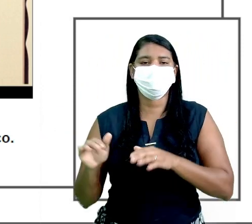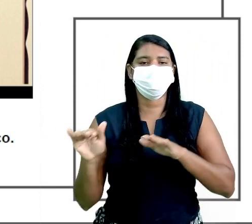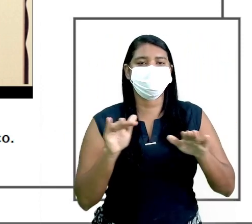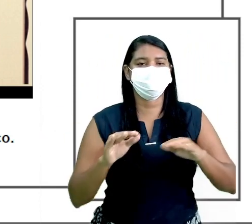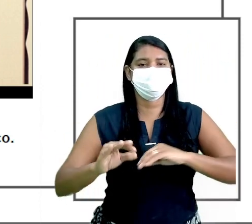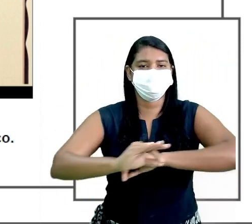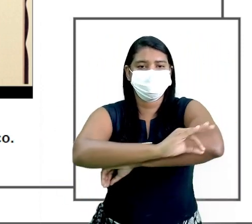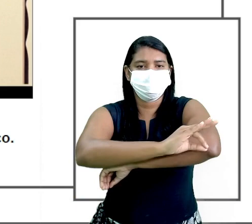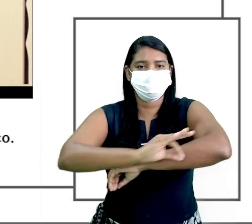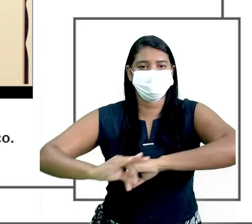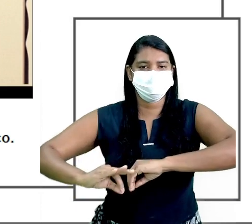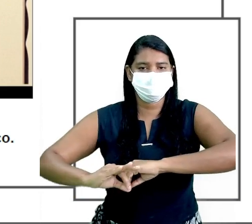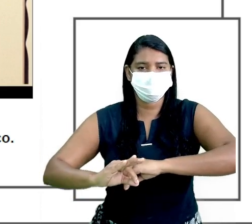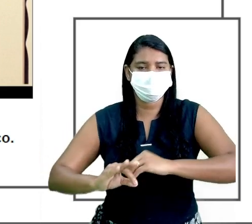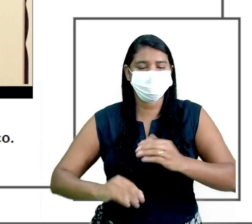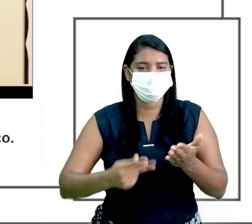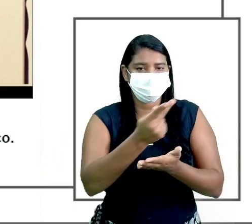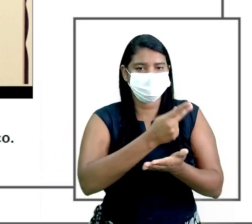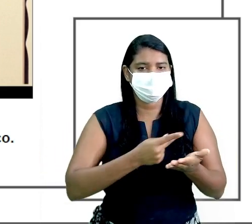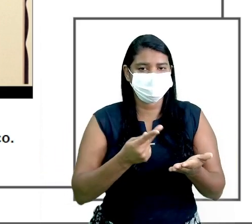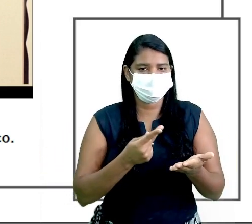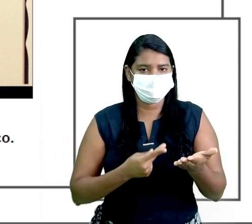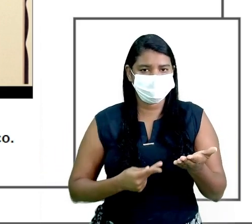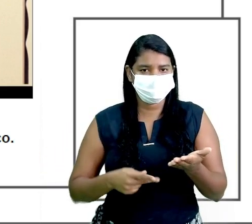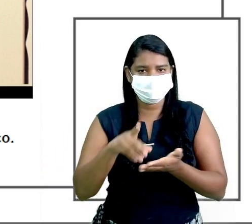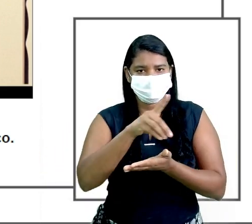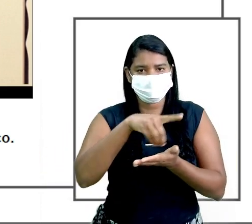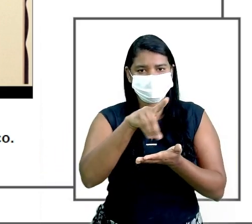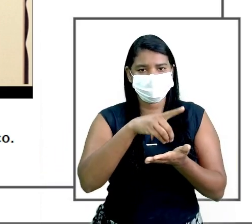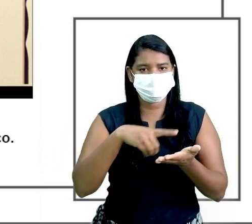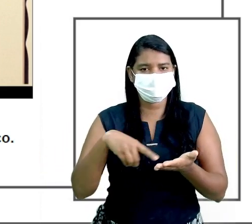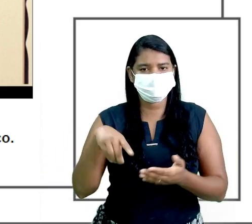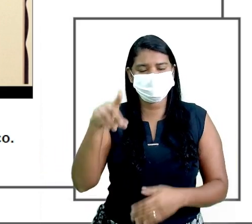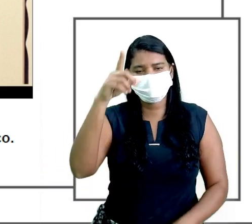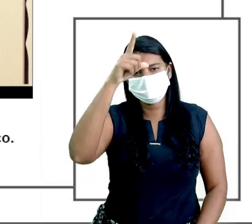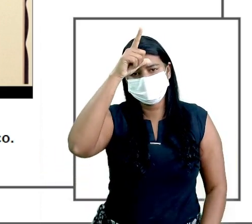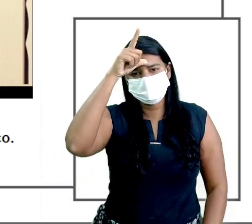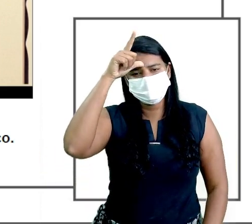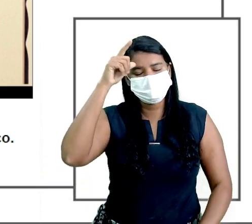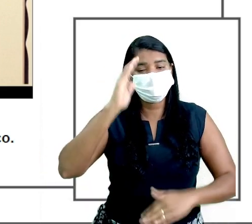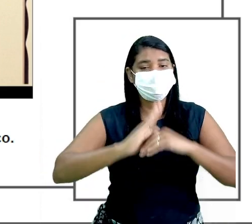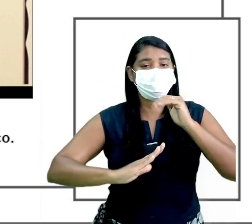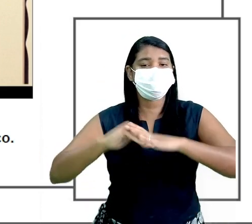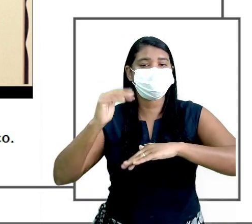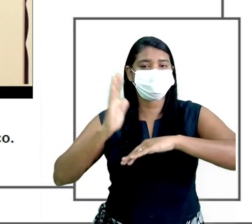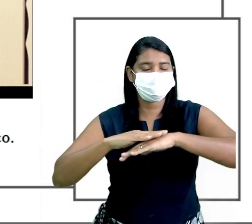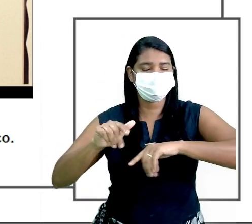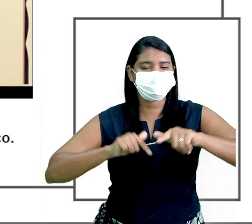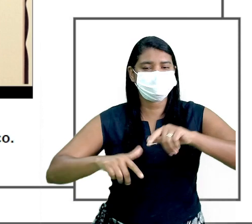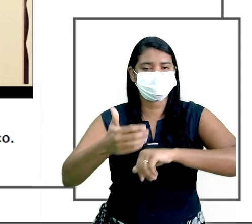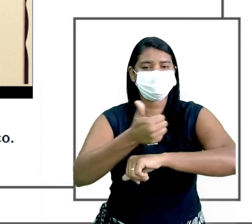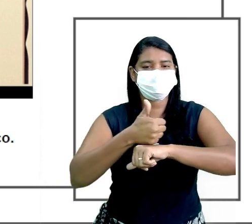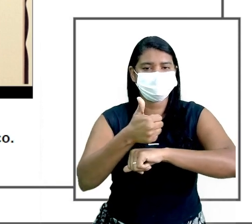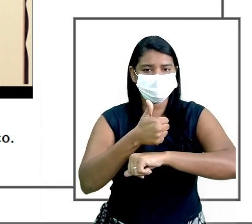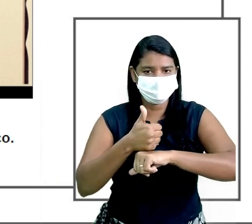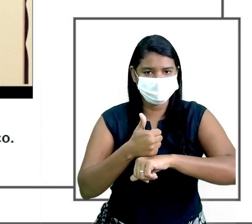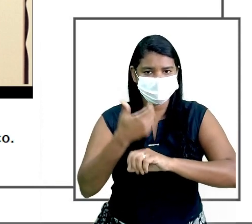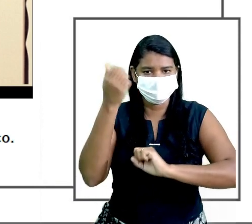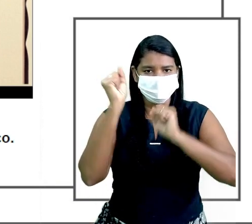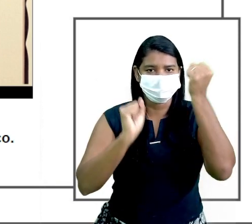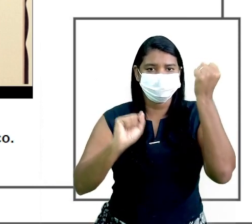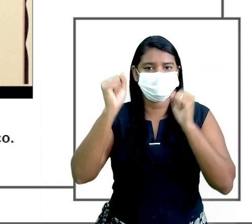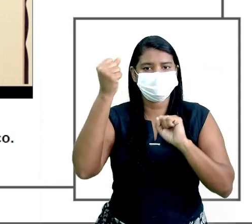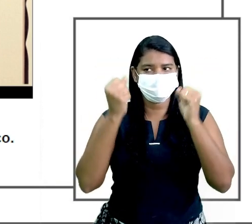arquitetos e designers alemães no sentido de formar as pessoas para a industrialização, né? Quer dizer, o profissional